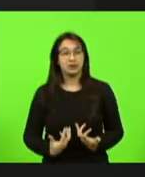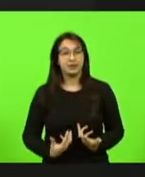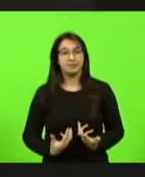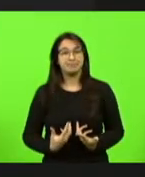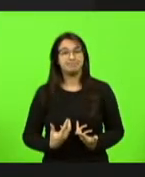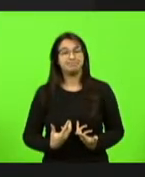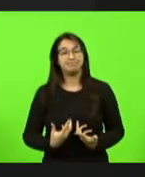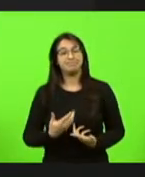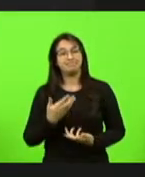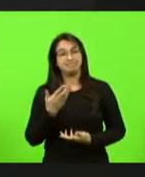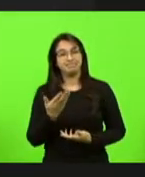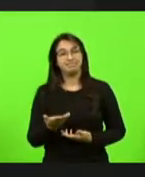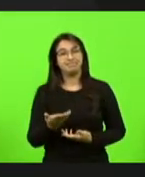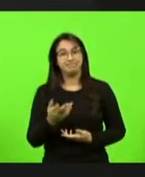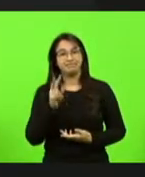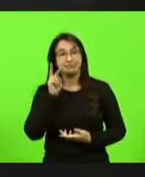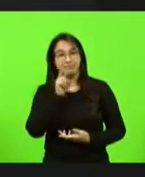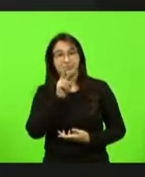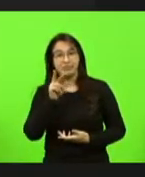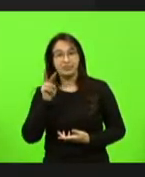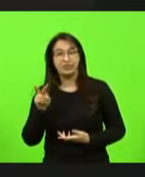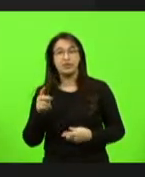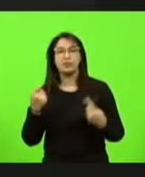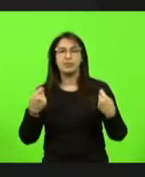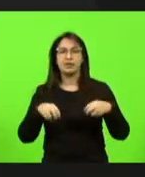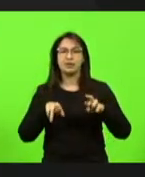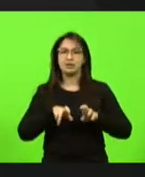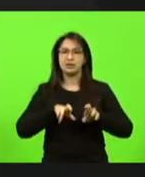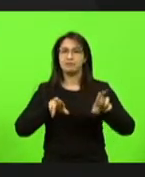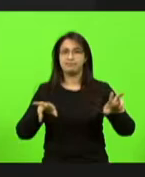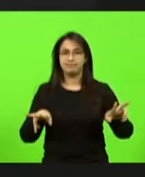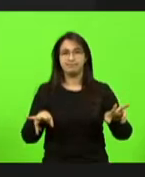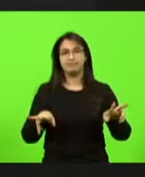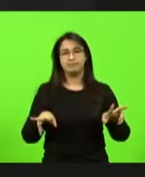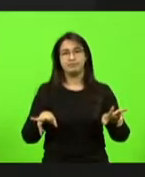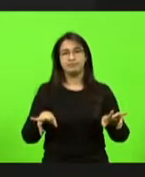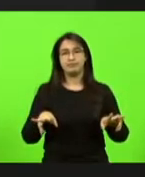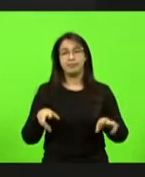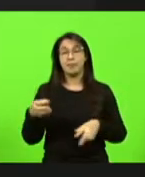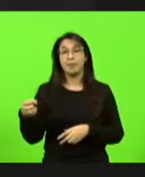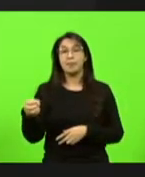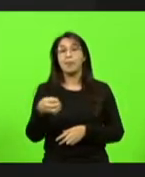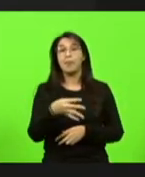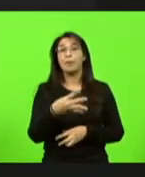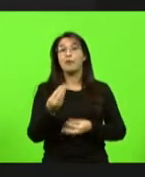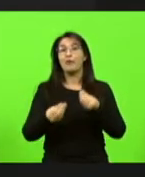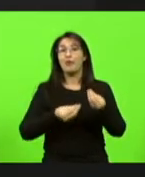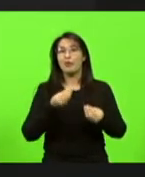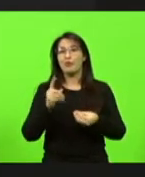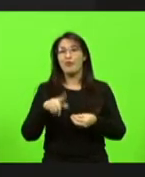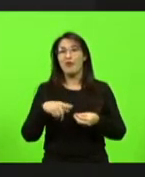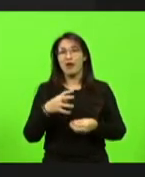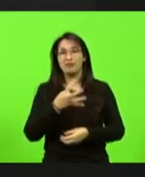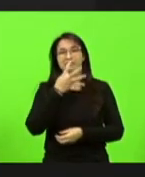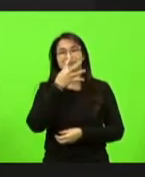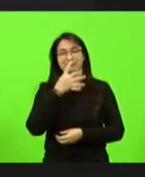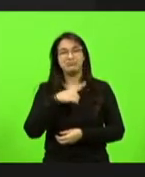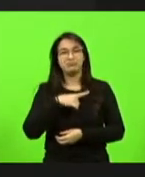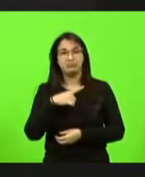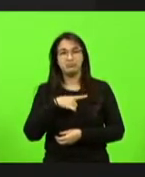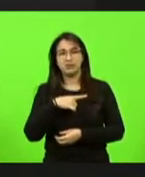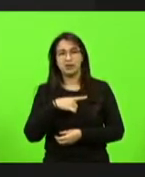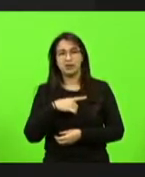esse tipo de situação, que deveria sim fazer diferente. O novo de verdade é virtuoso. O novo de verdade não é